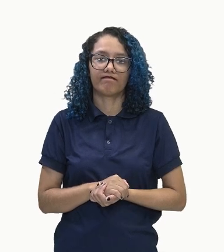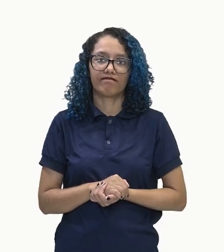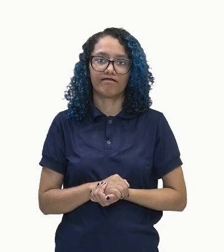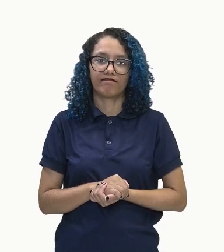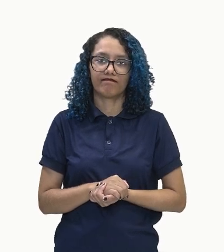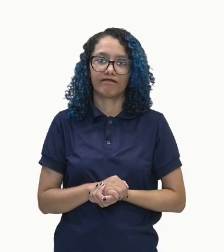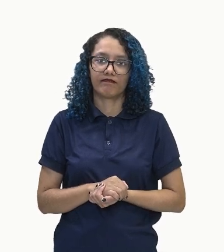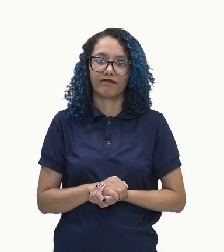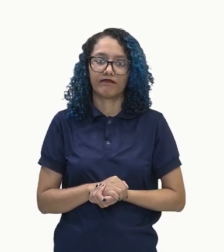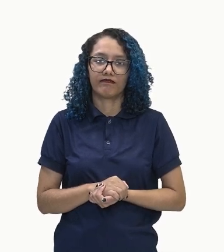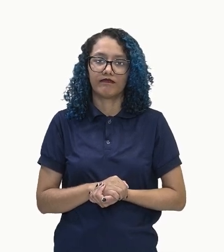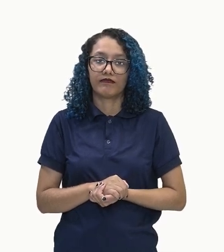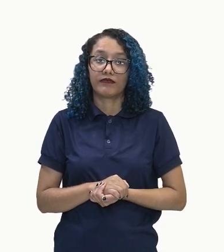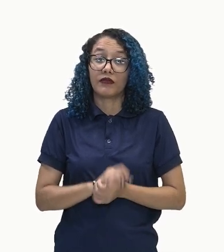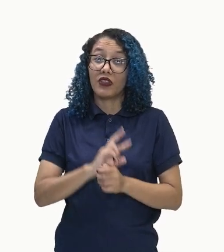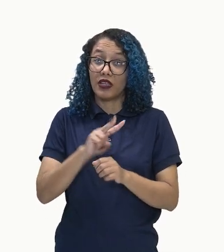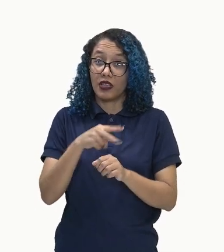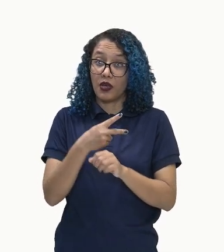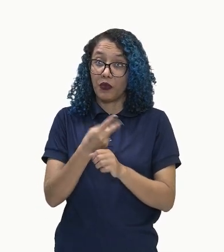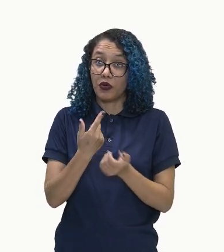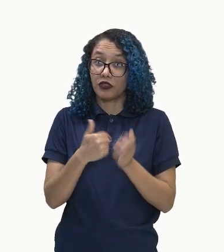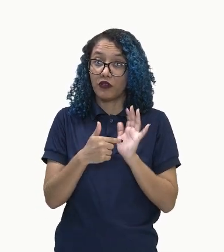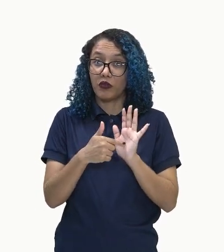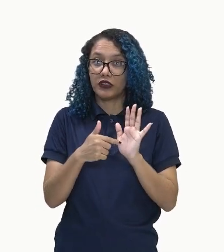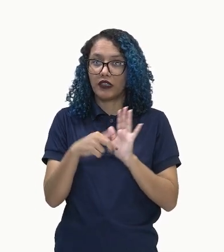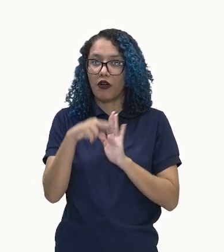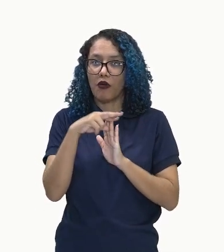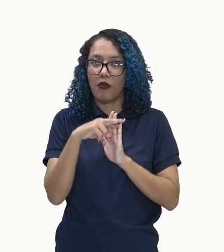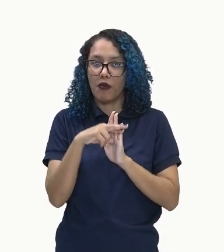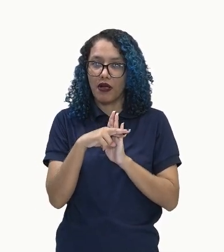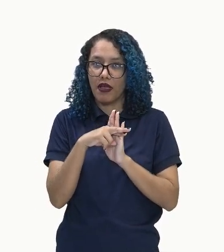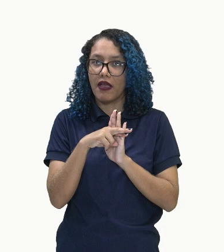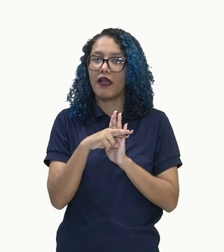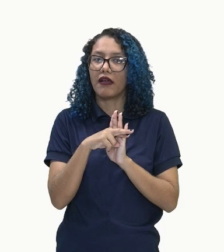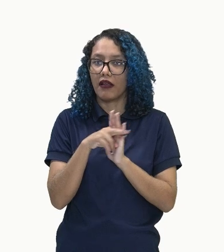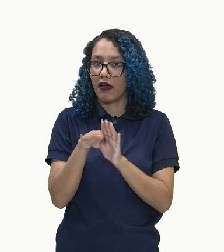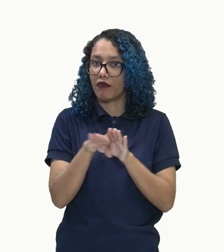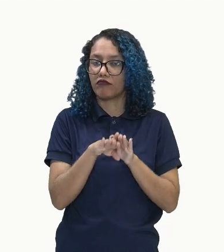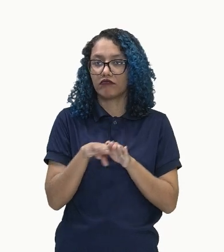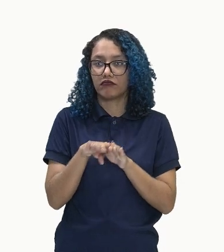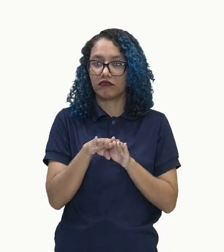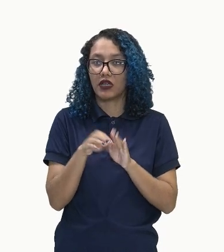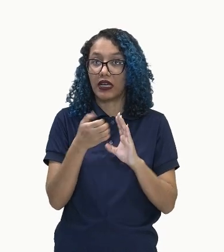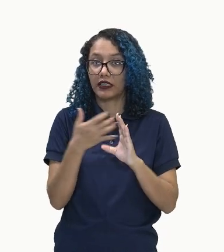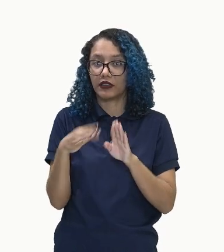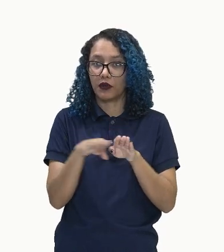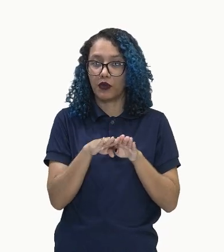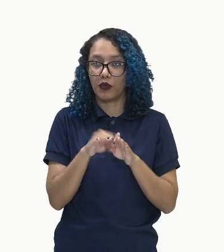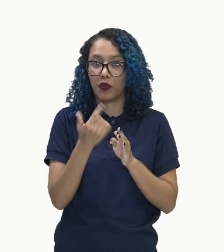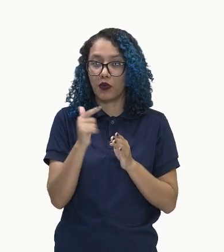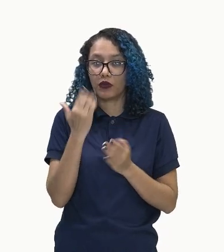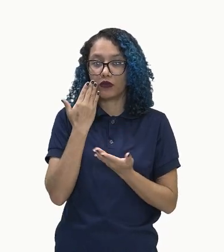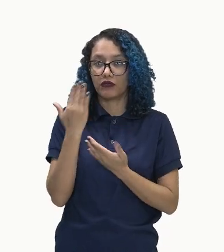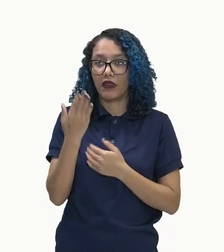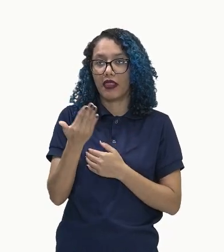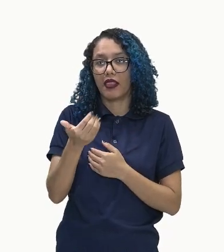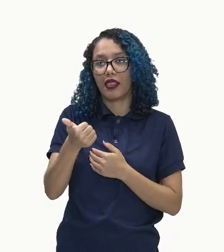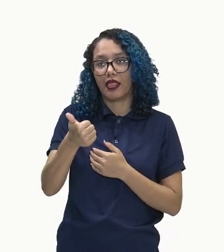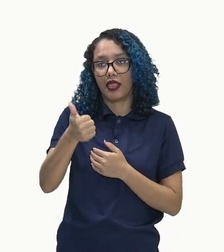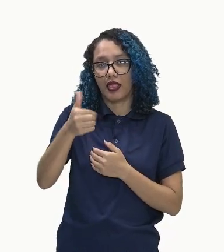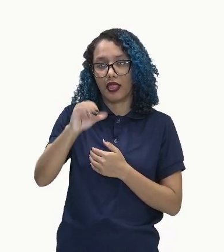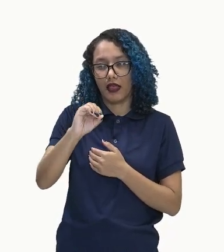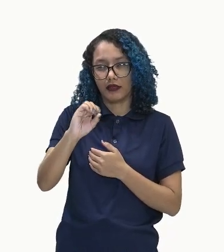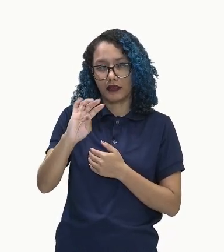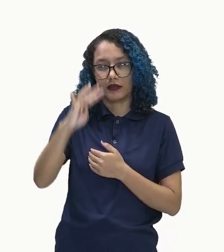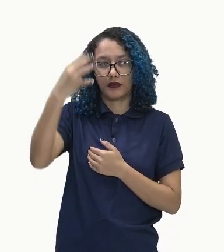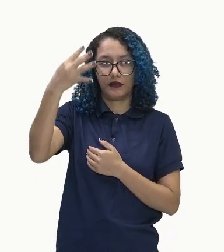Depois não vê uma generalidade aí nessas respostas, tá bom? 10 elevado a 4 é igual a 10.000. Por quê? Porque nós